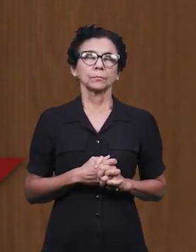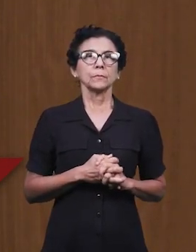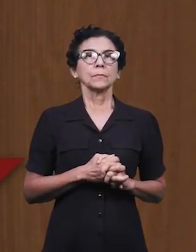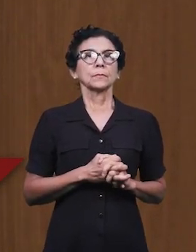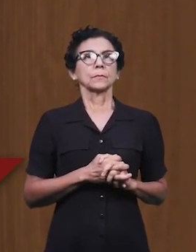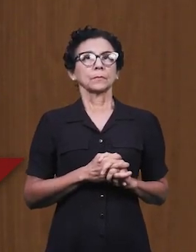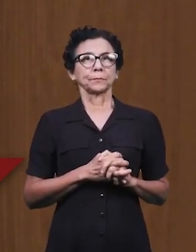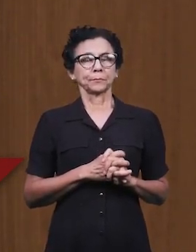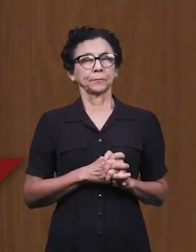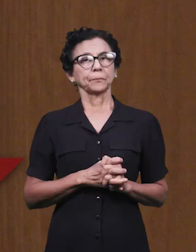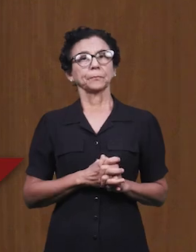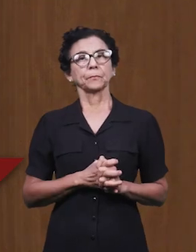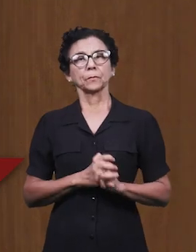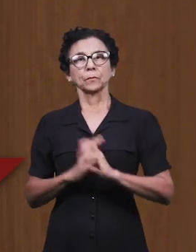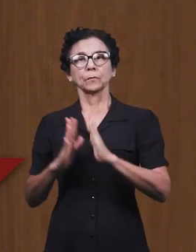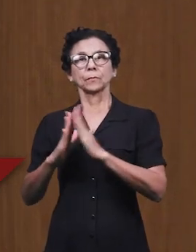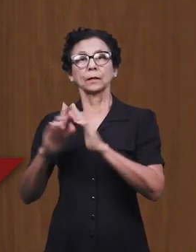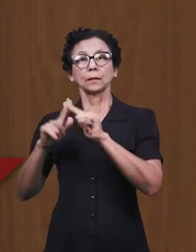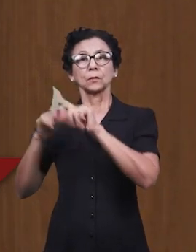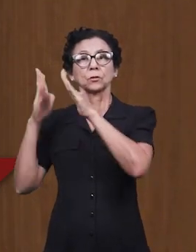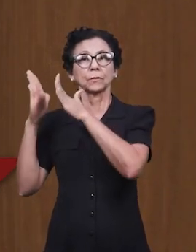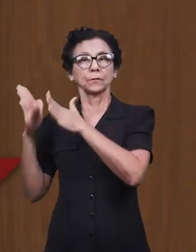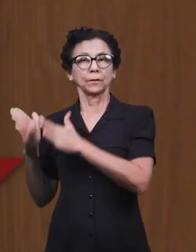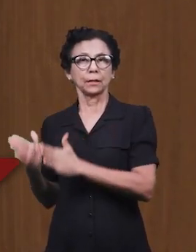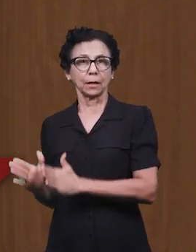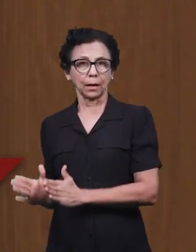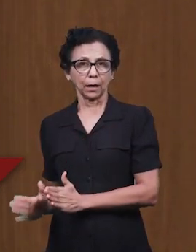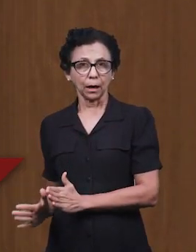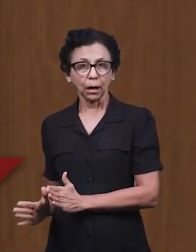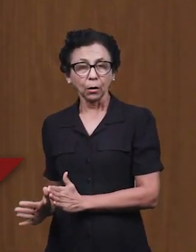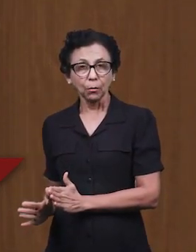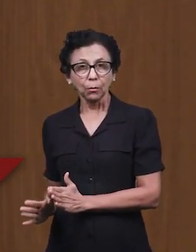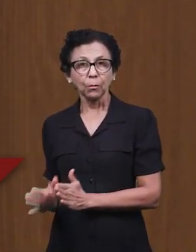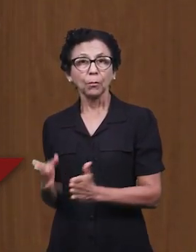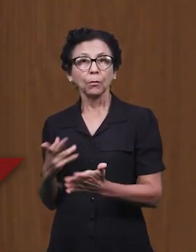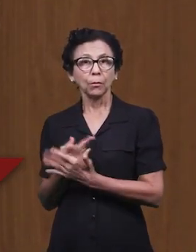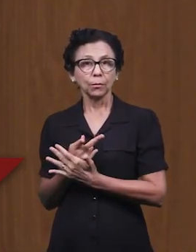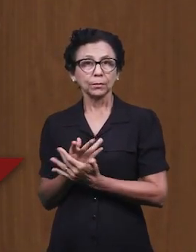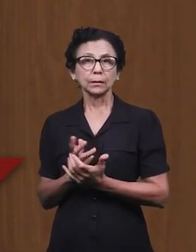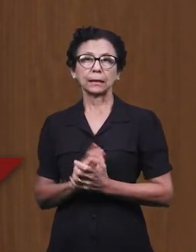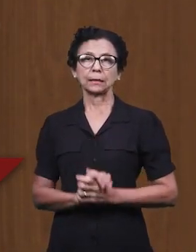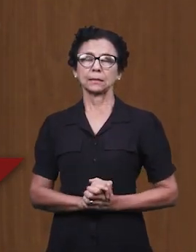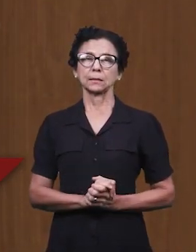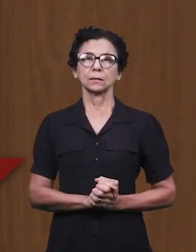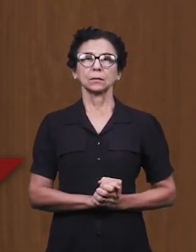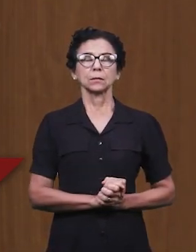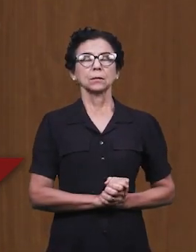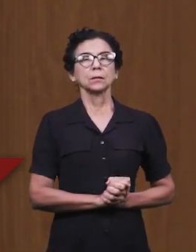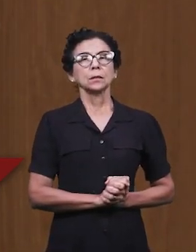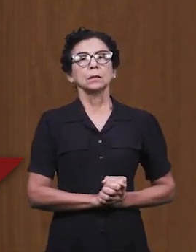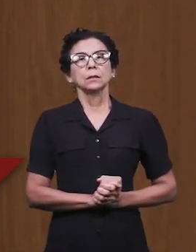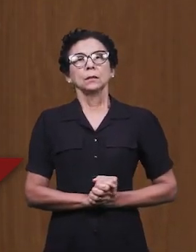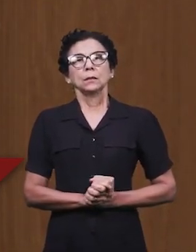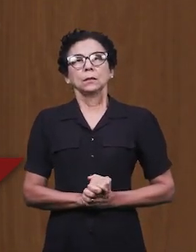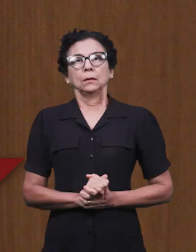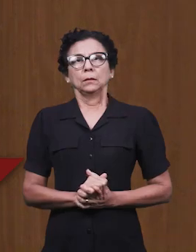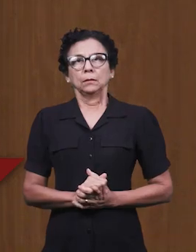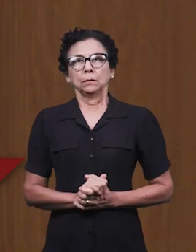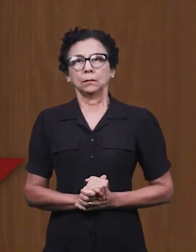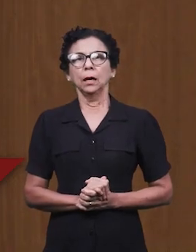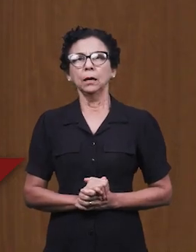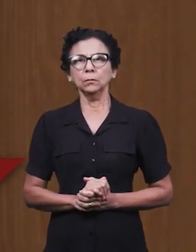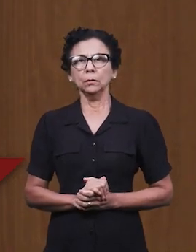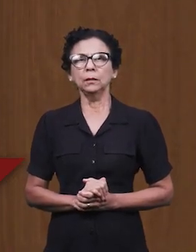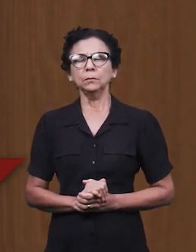Então, na igreja fiel, o que se passa é a figura do Senhor Jesus, aquele que